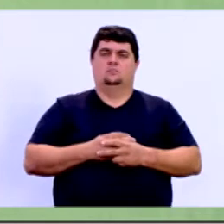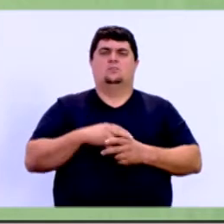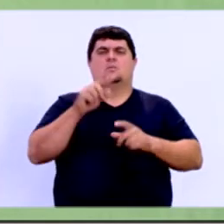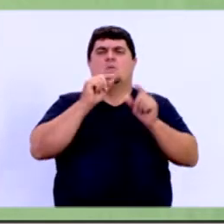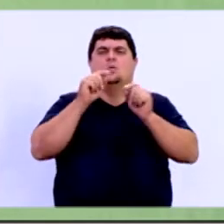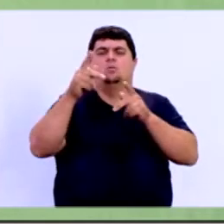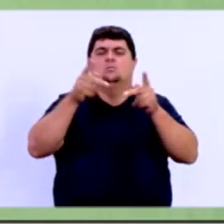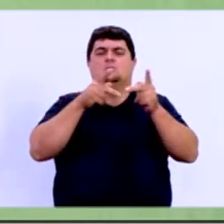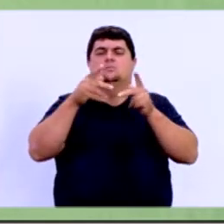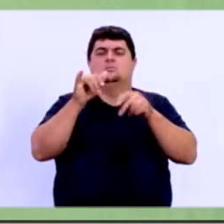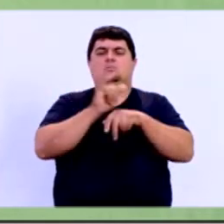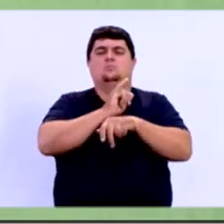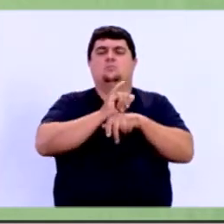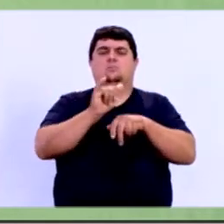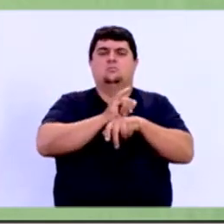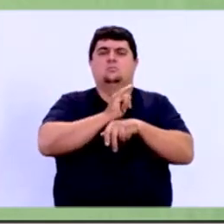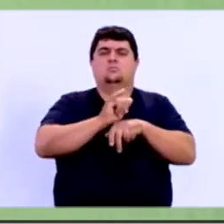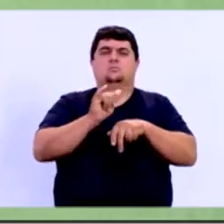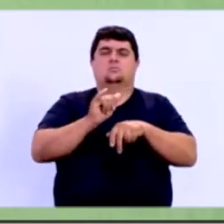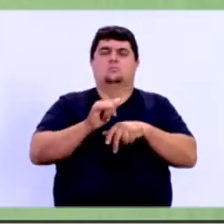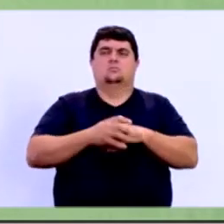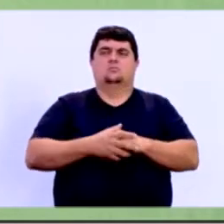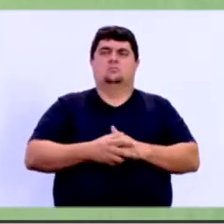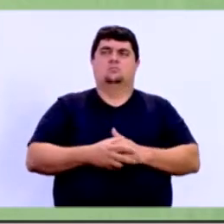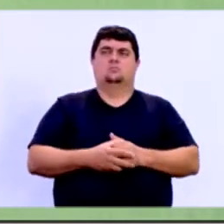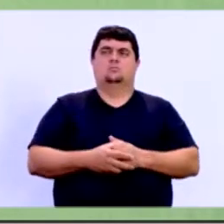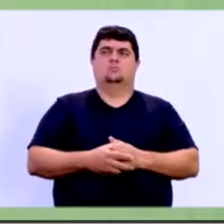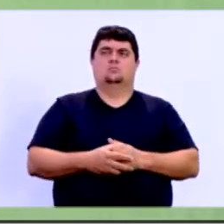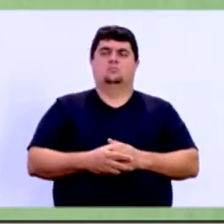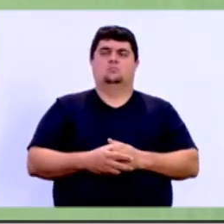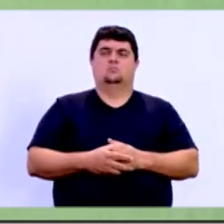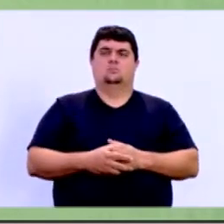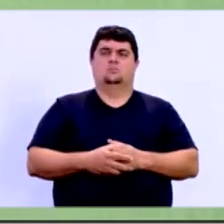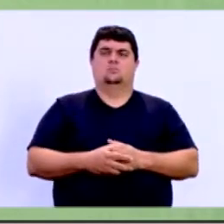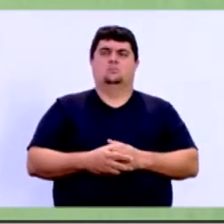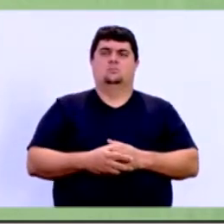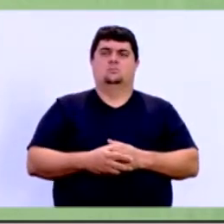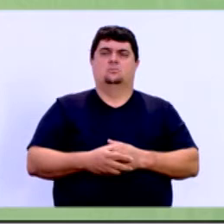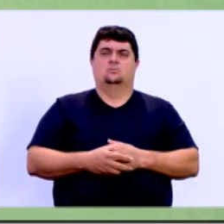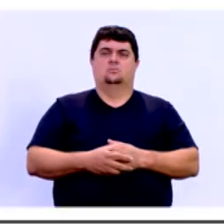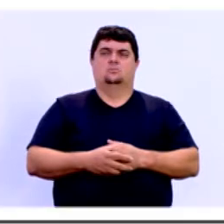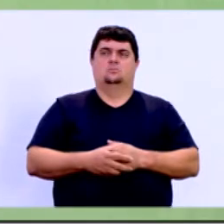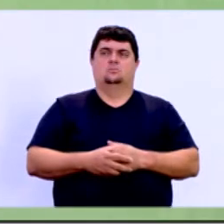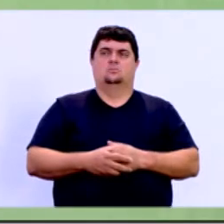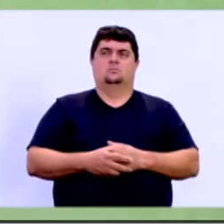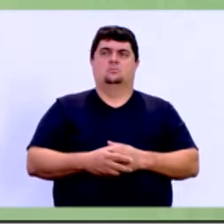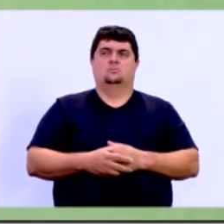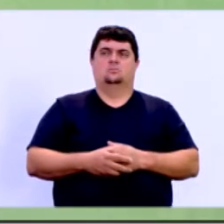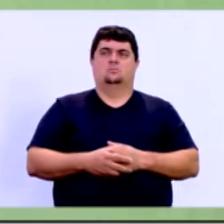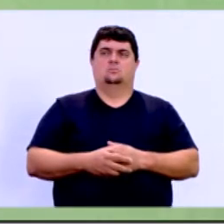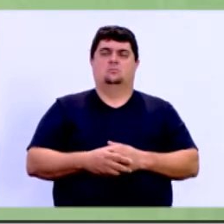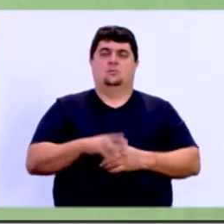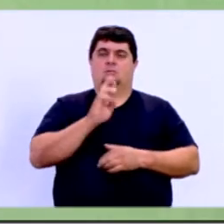O que é um planejamento estratégico? Né?